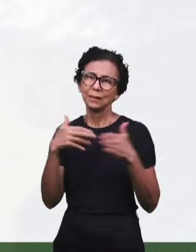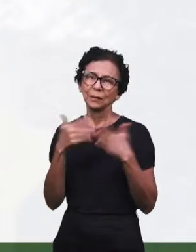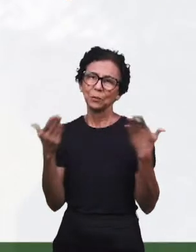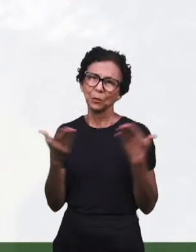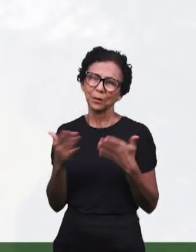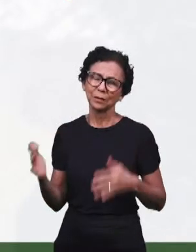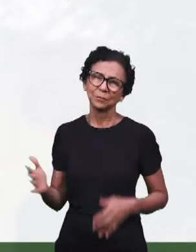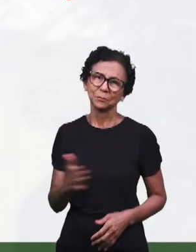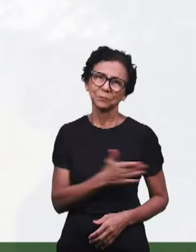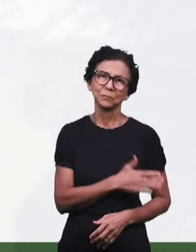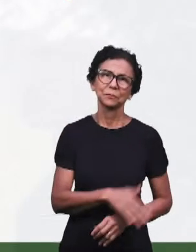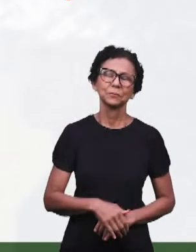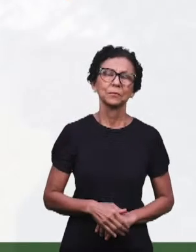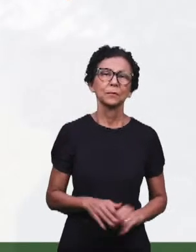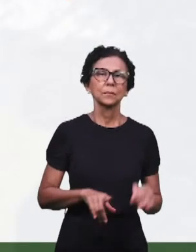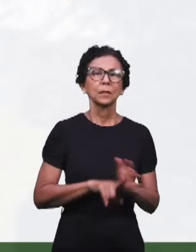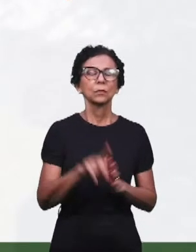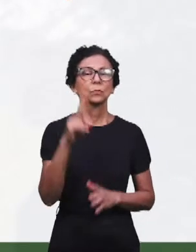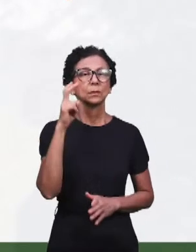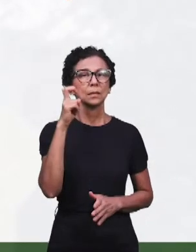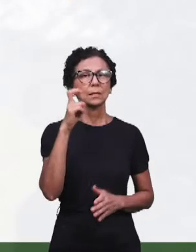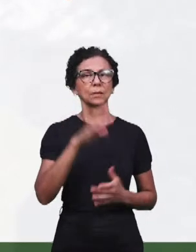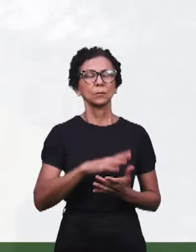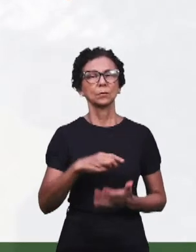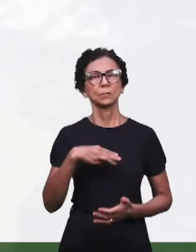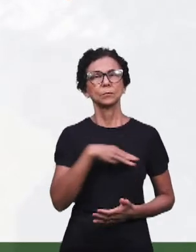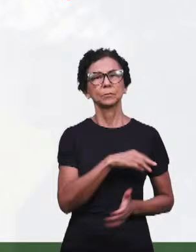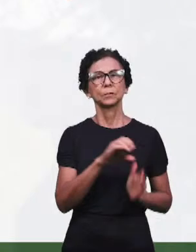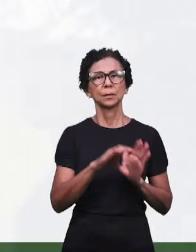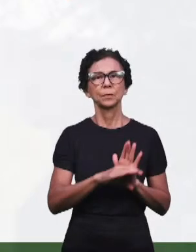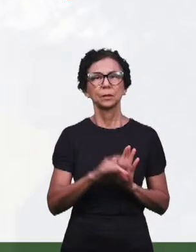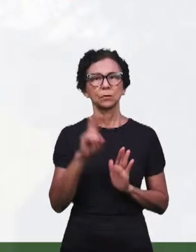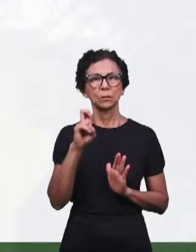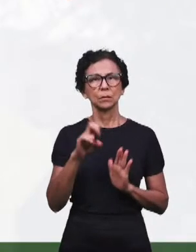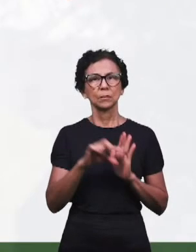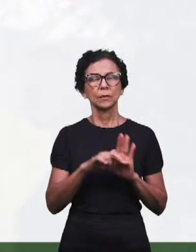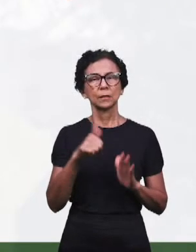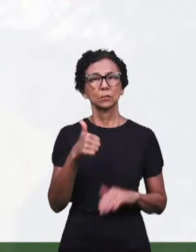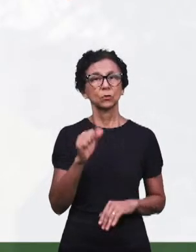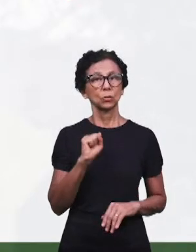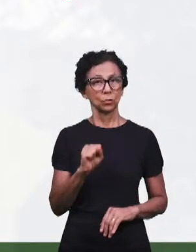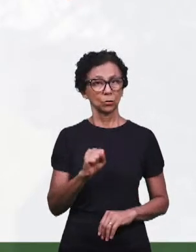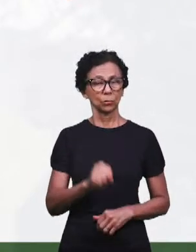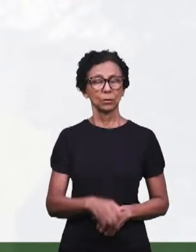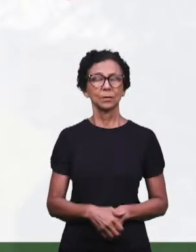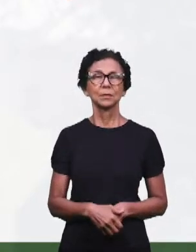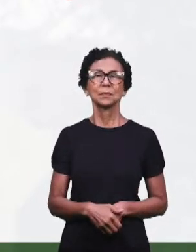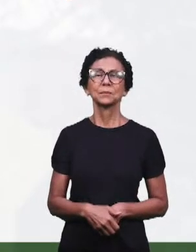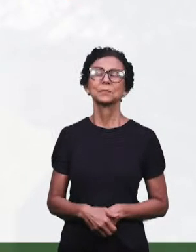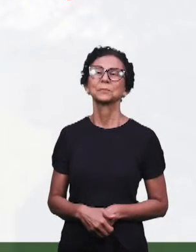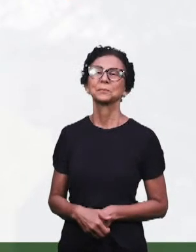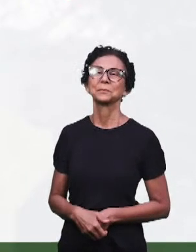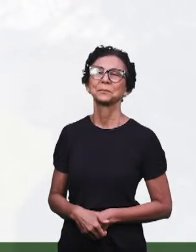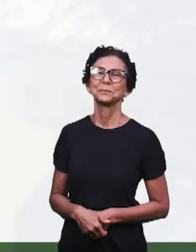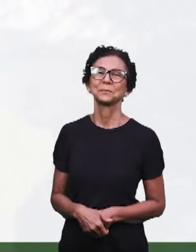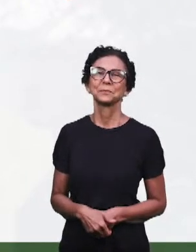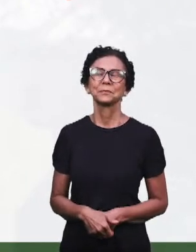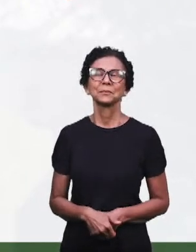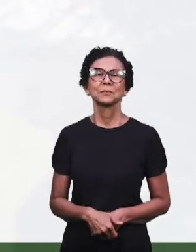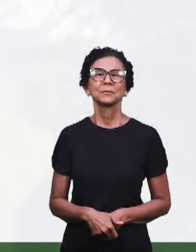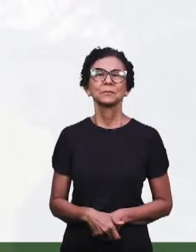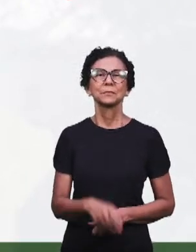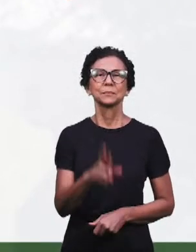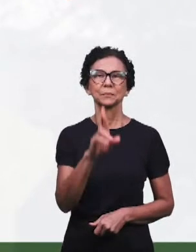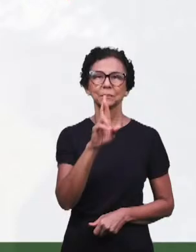Evangelho de Mateus, capítulo 5, verso 18. Agora é Mateus 5, 18. Responda, quem guarda só